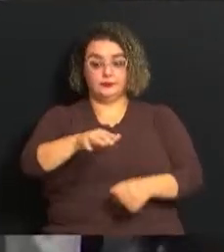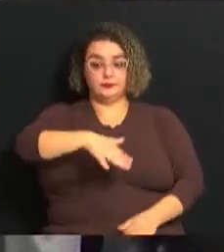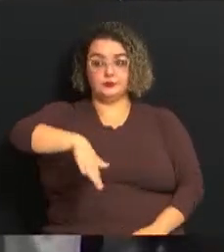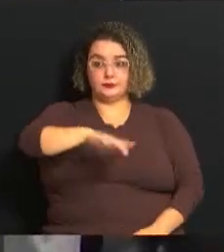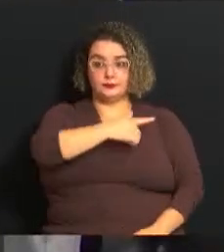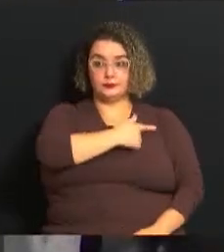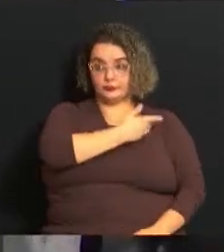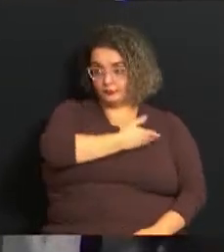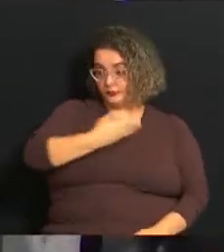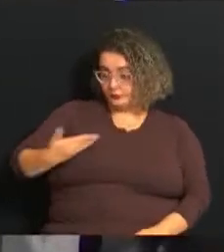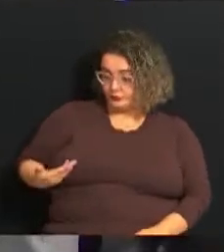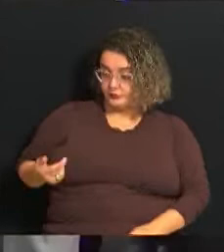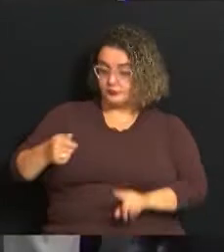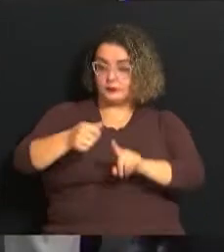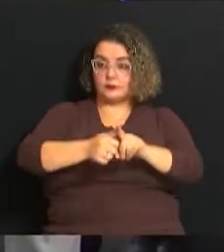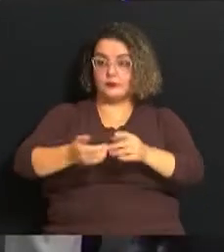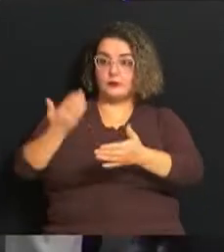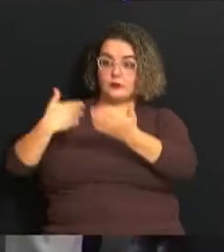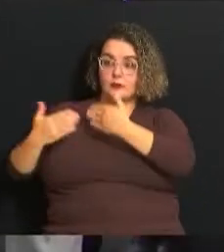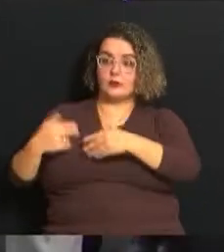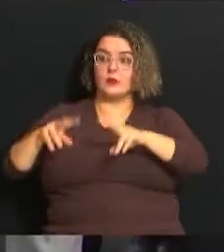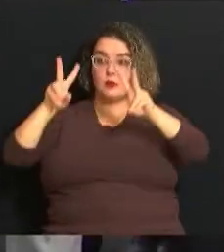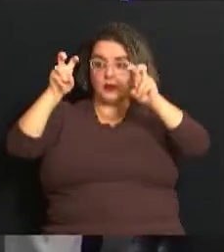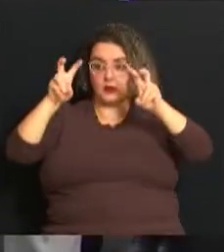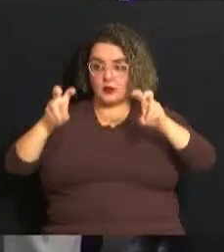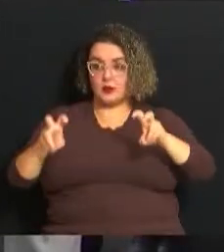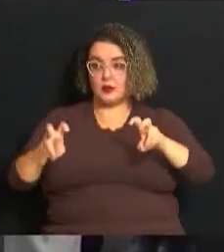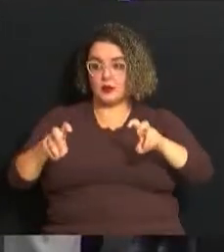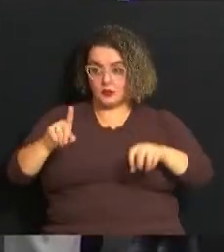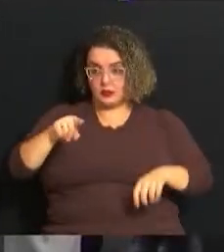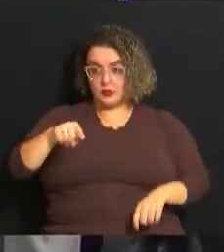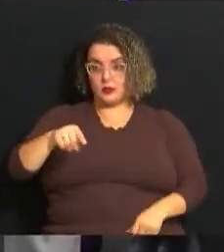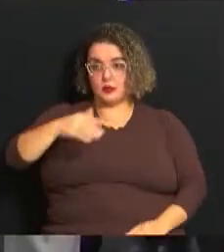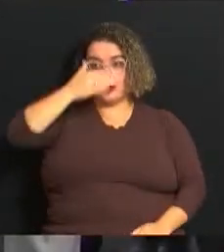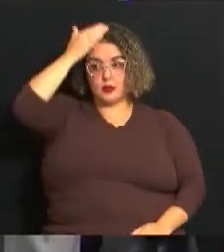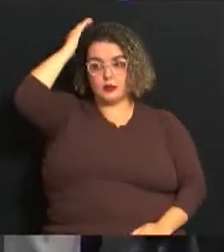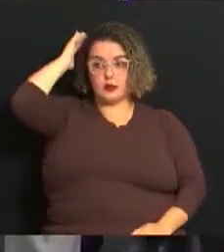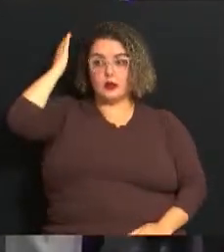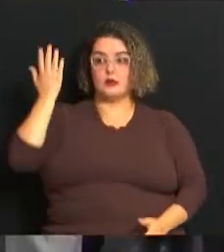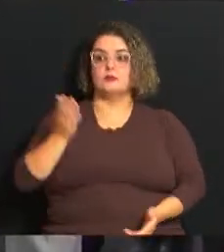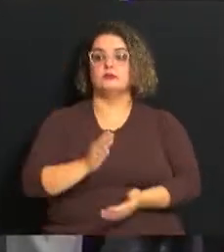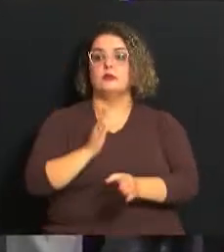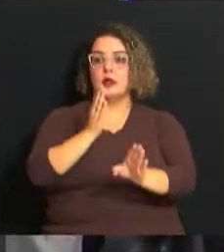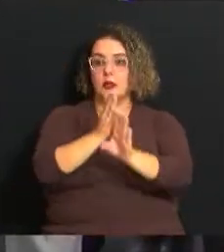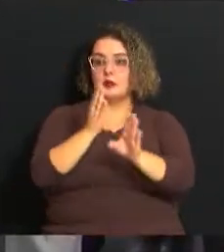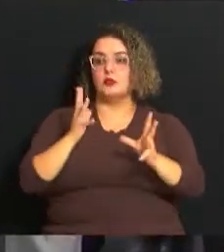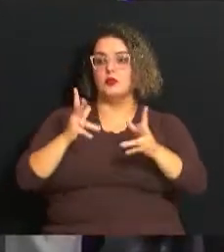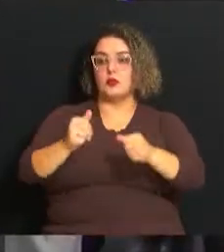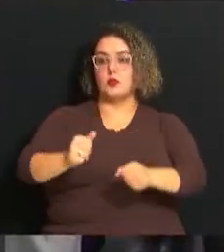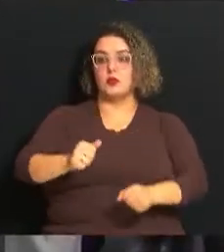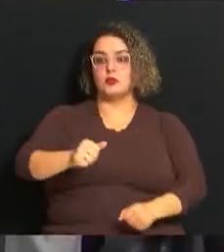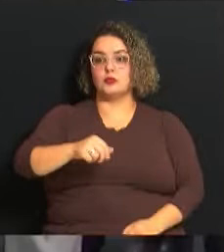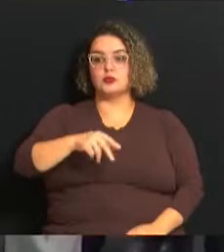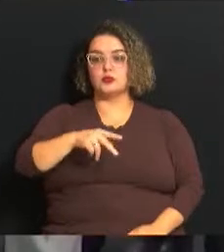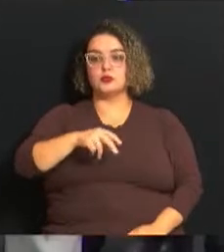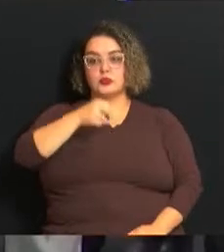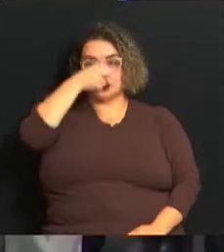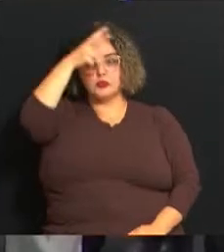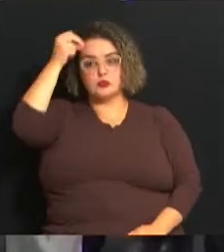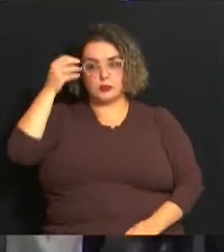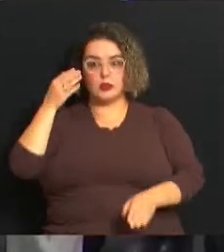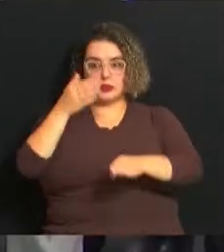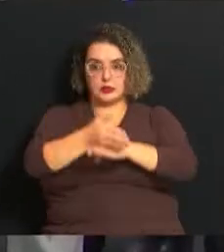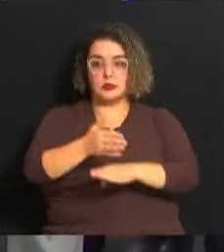passado, tratamos desse tema, né, Dário? Naquele encontro, todos os prefeitos participaram e nós sabíamos, enfim,